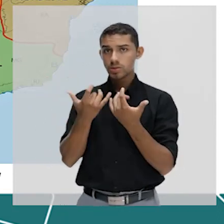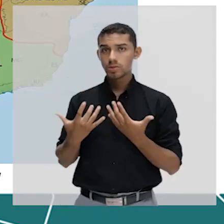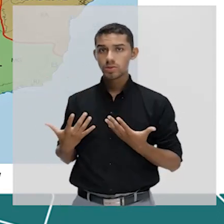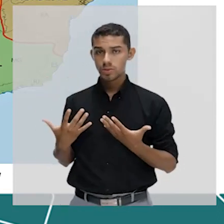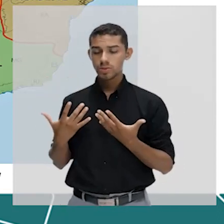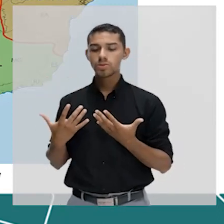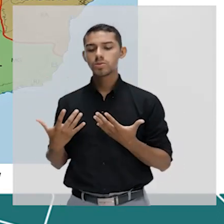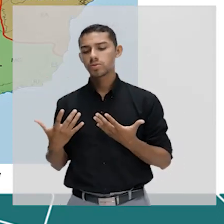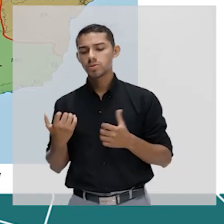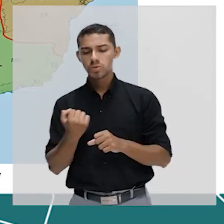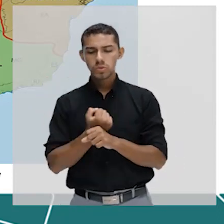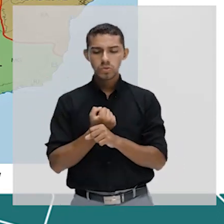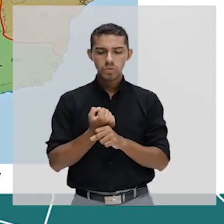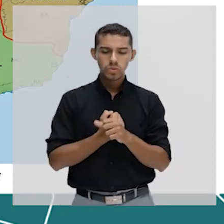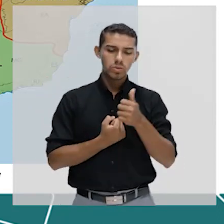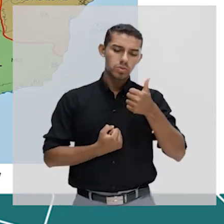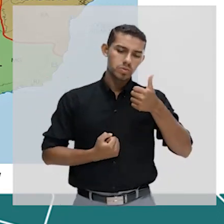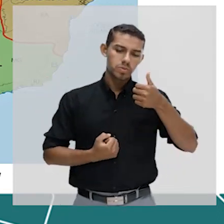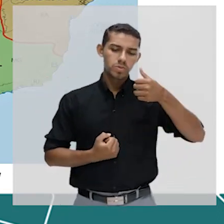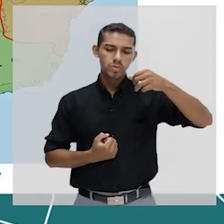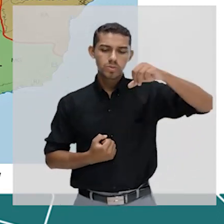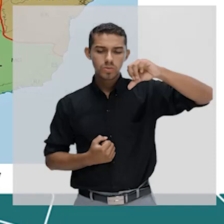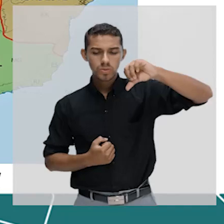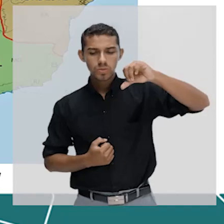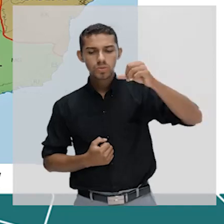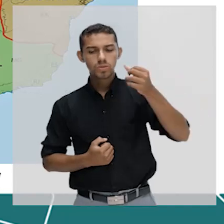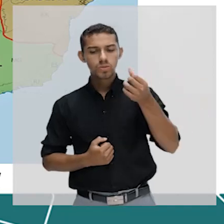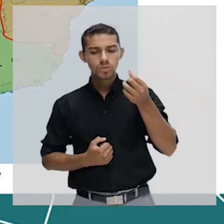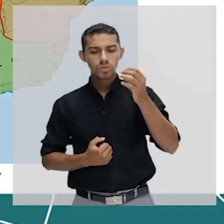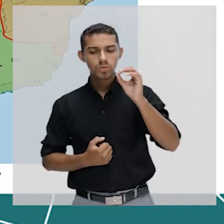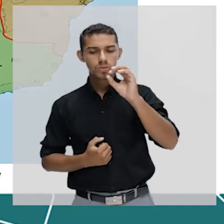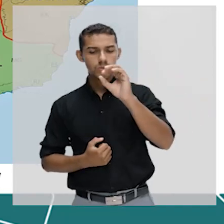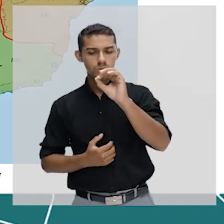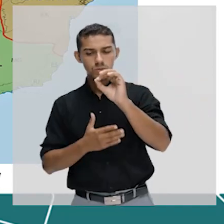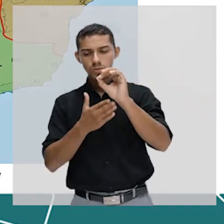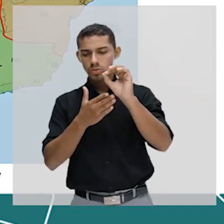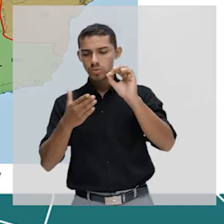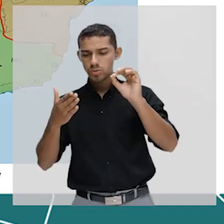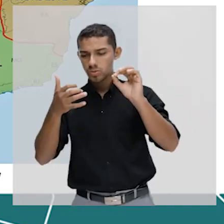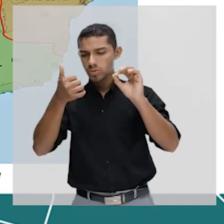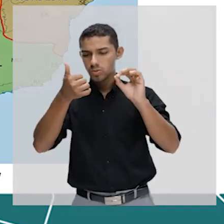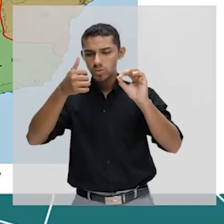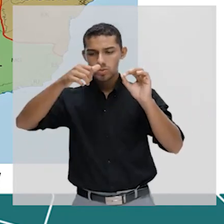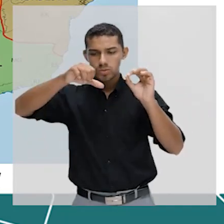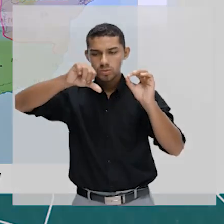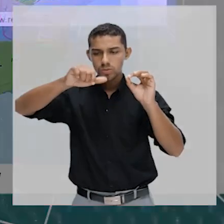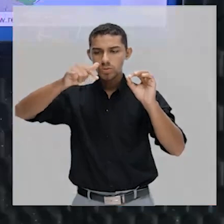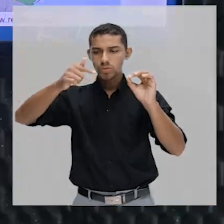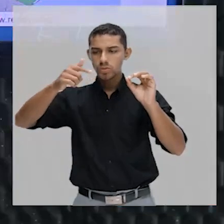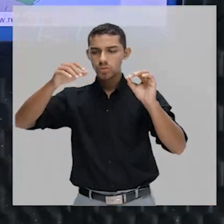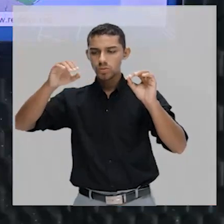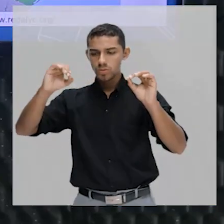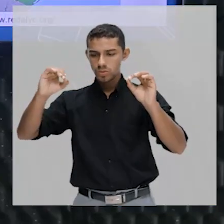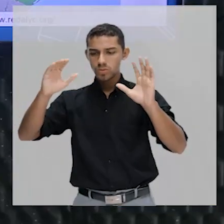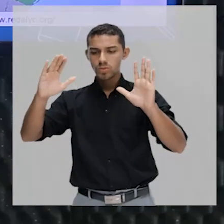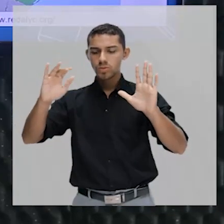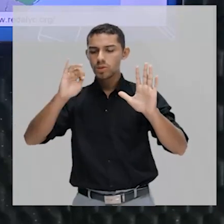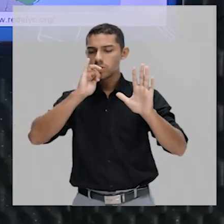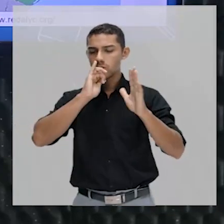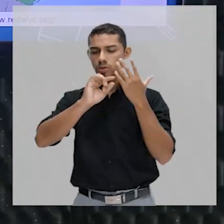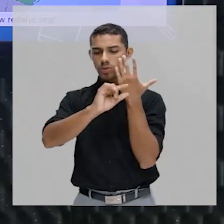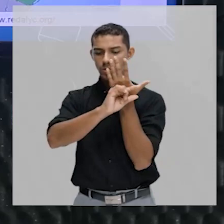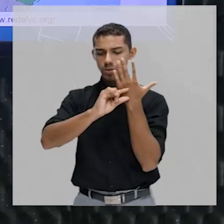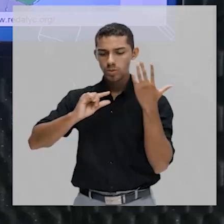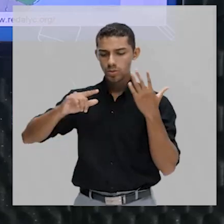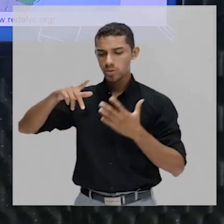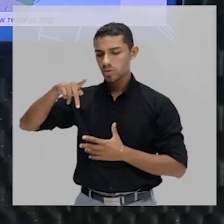década de 60 para a década de 70, a chamada classificação geoeconômica, tá, gente? Ela foi proposta por um geógrafo chamado